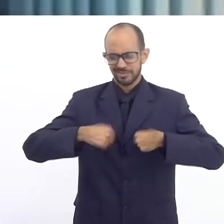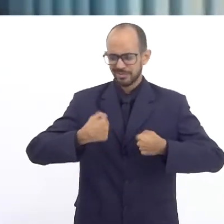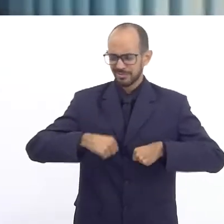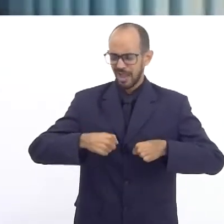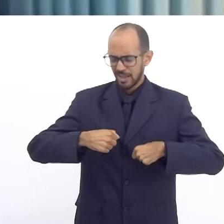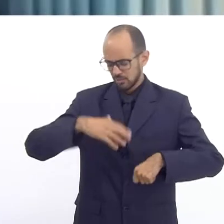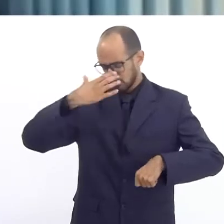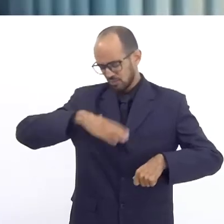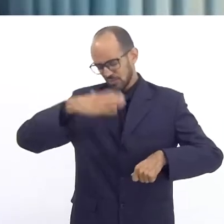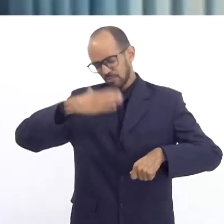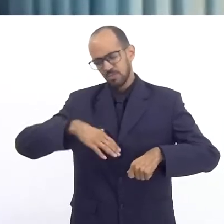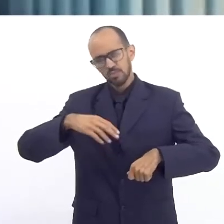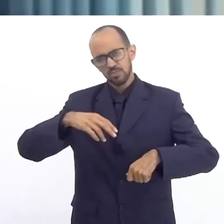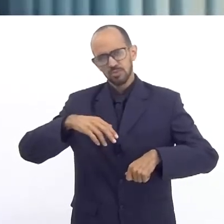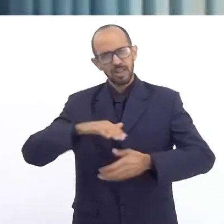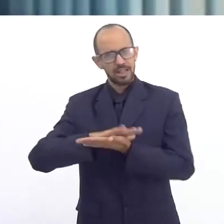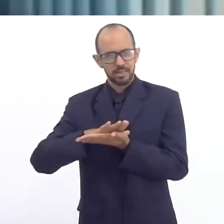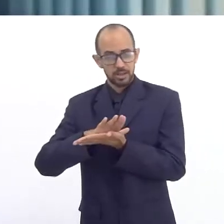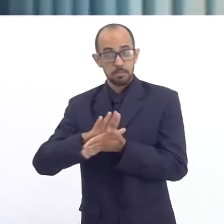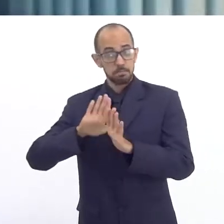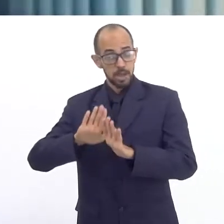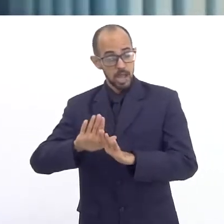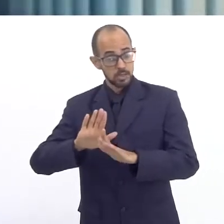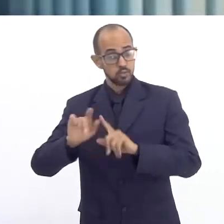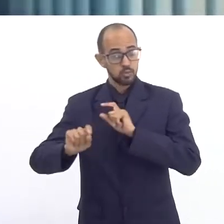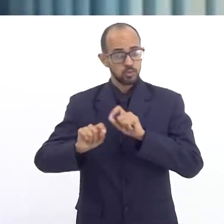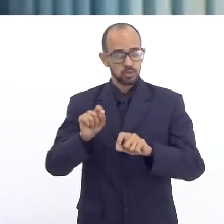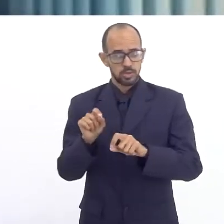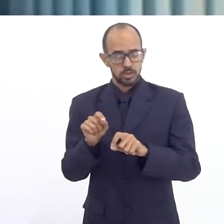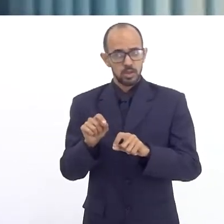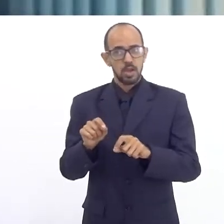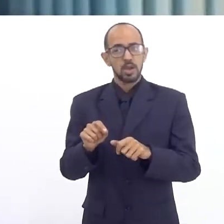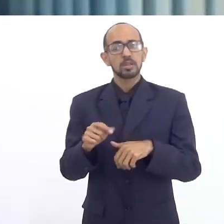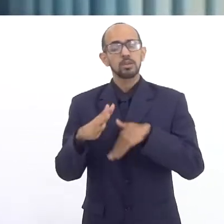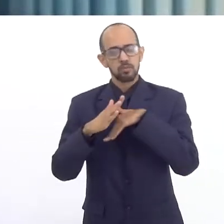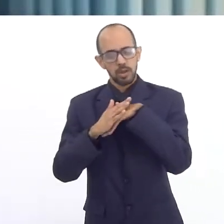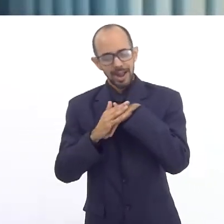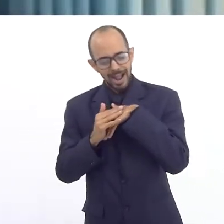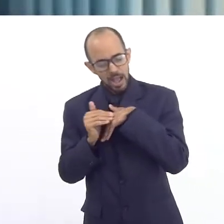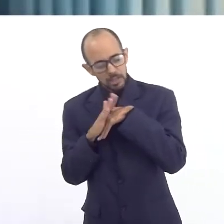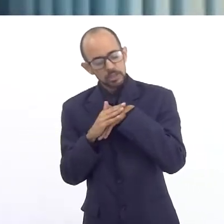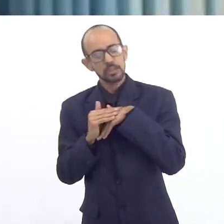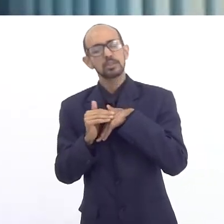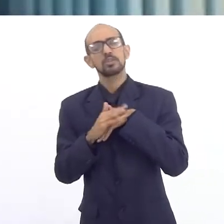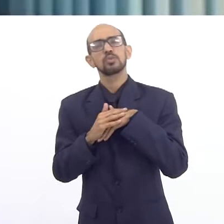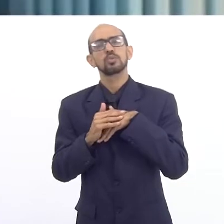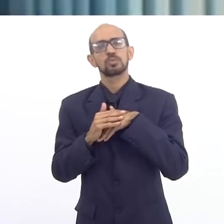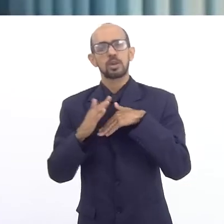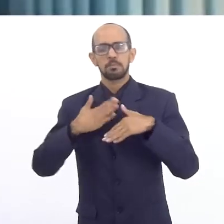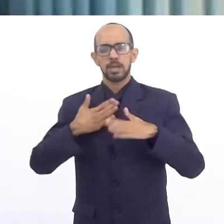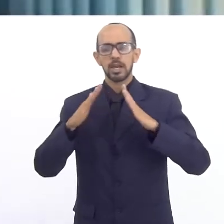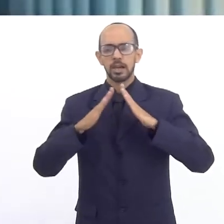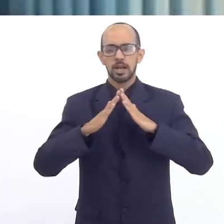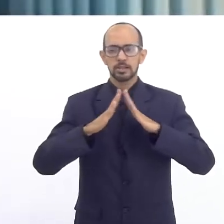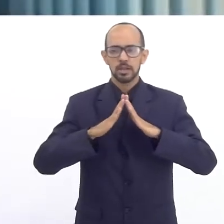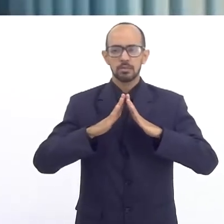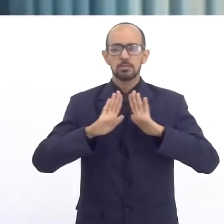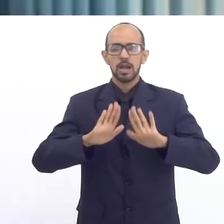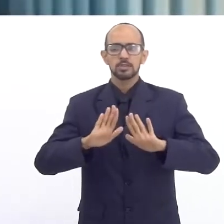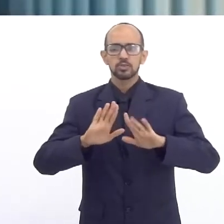né, fisiológica, física, nada disso. Porém, tive muito afeto, muito carinho na minha